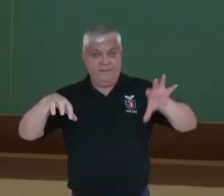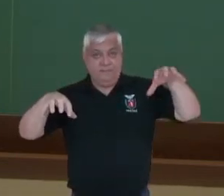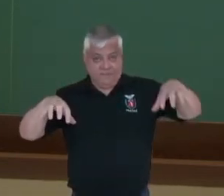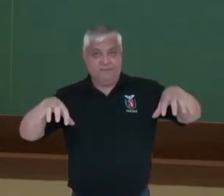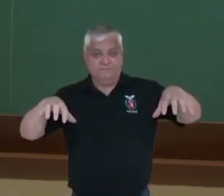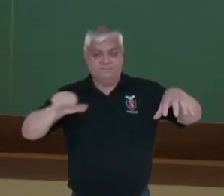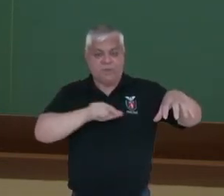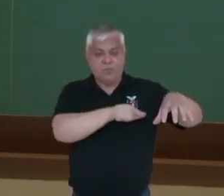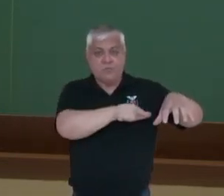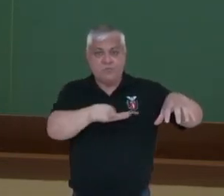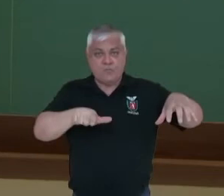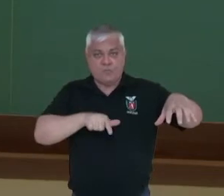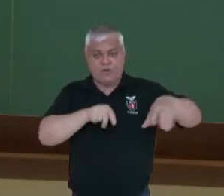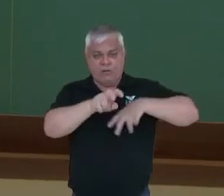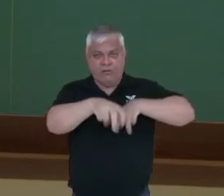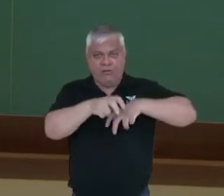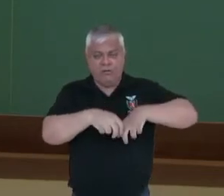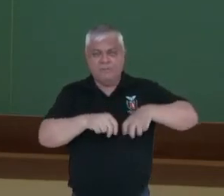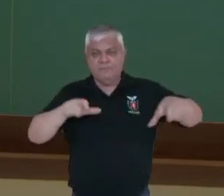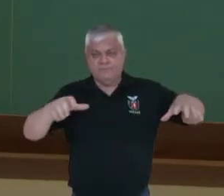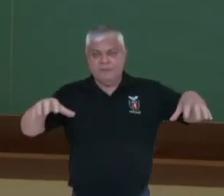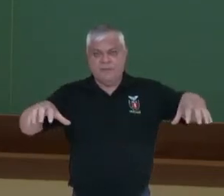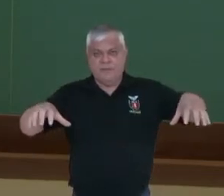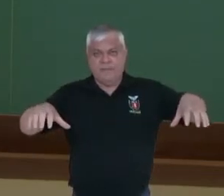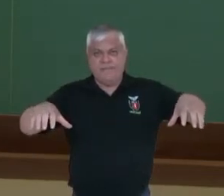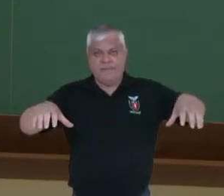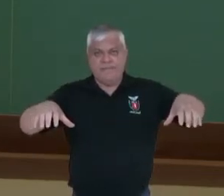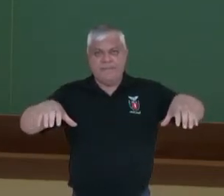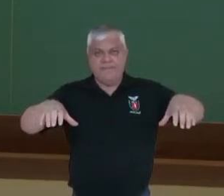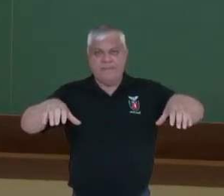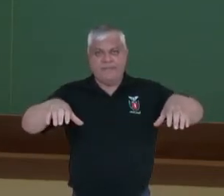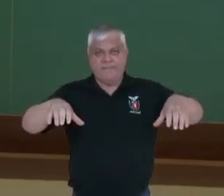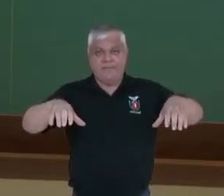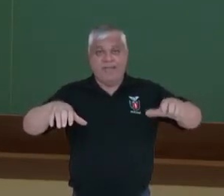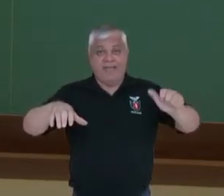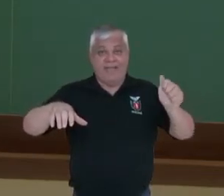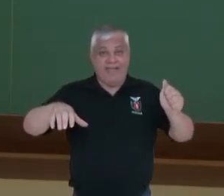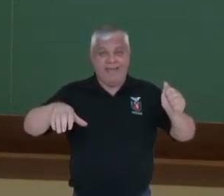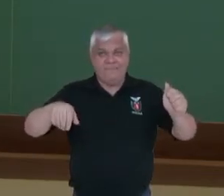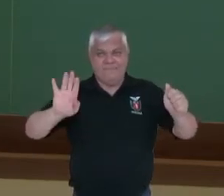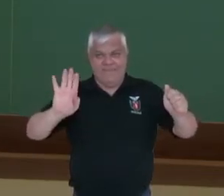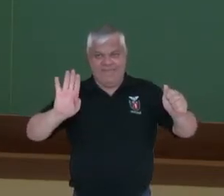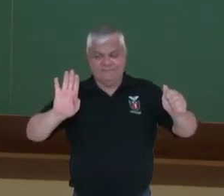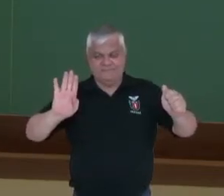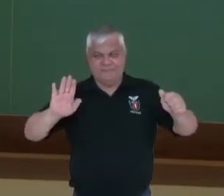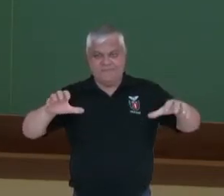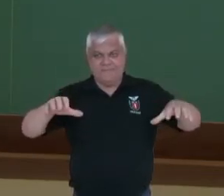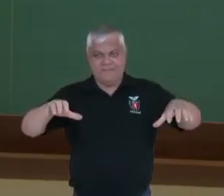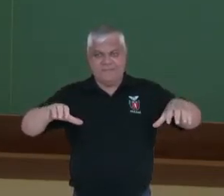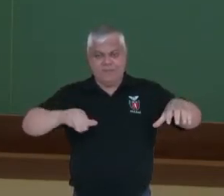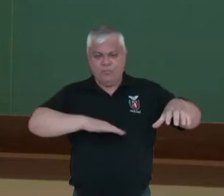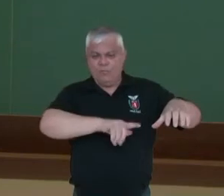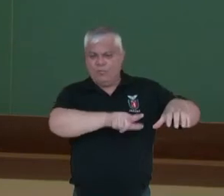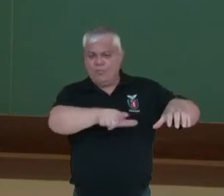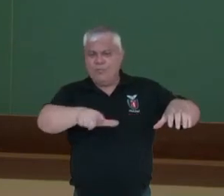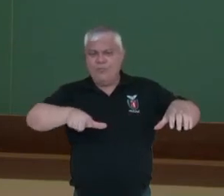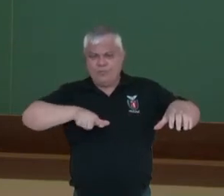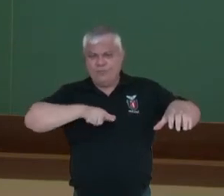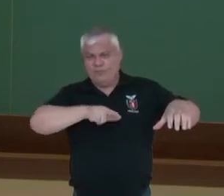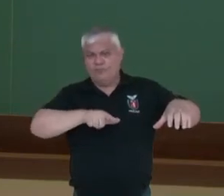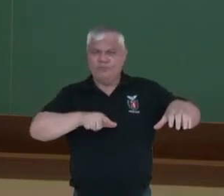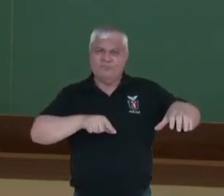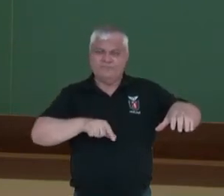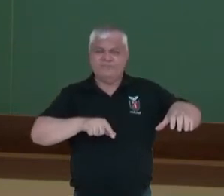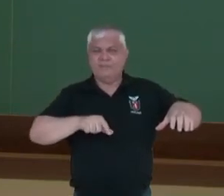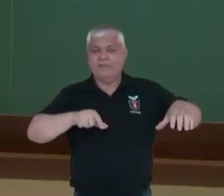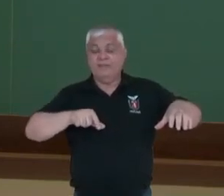de dois ou mais municípios. Eu tenho um município A, um município B e uma área não urbanizada entre eles, né? Uma